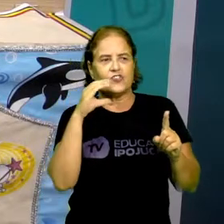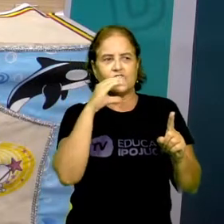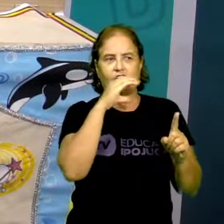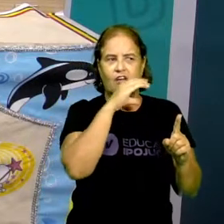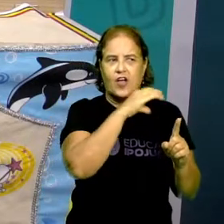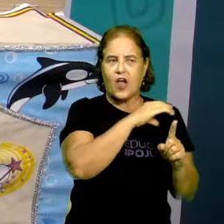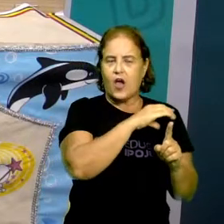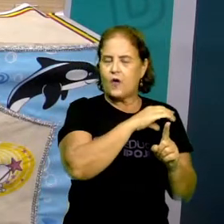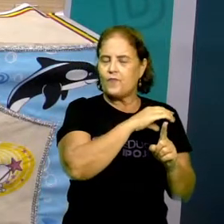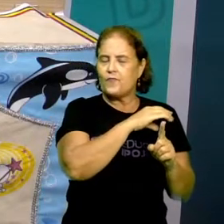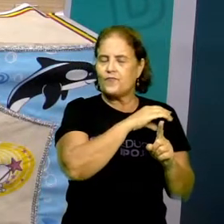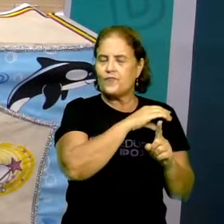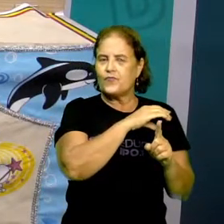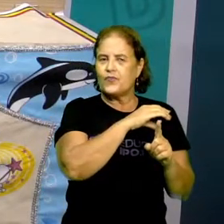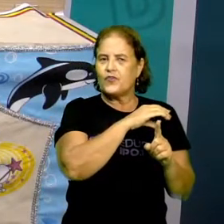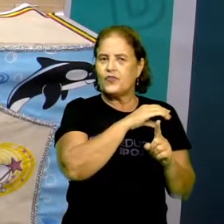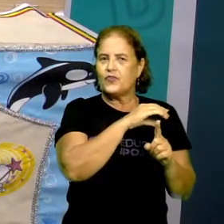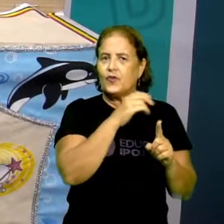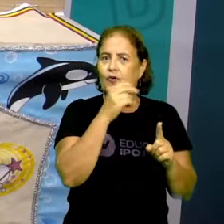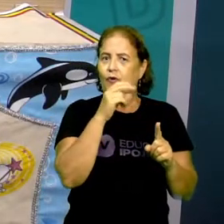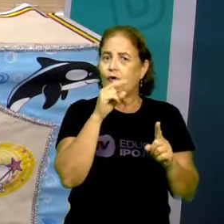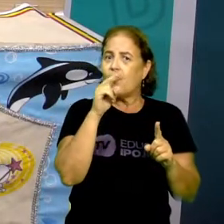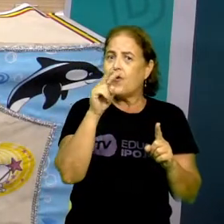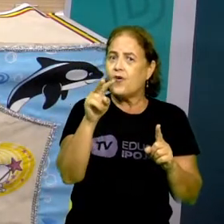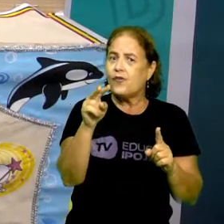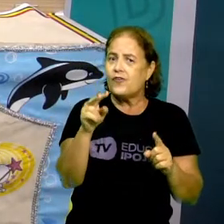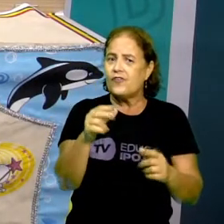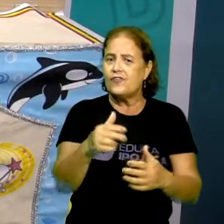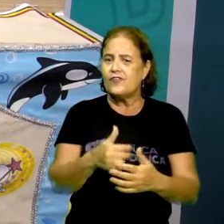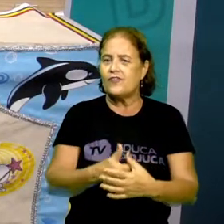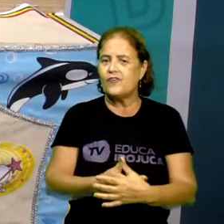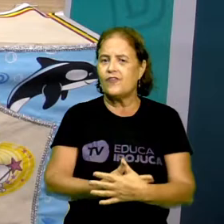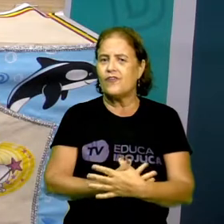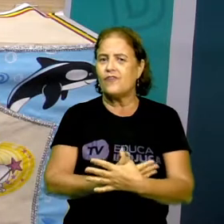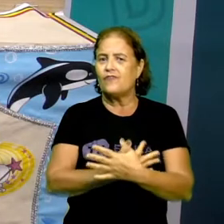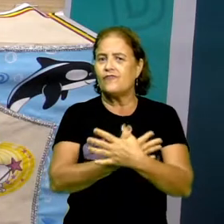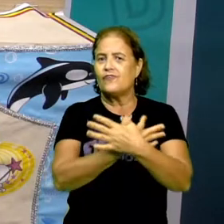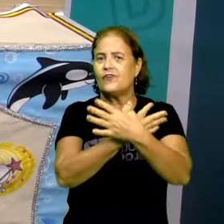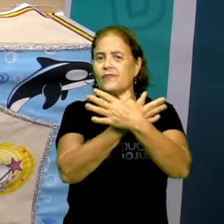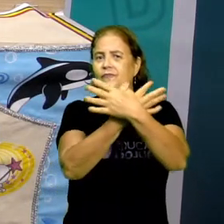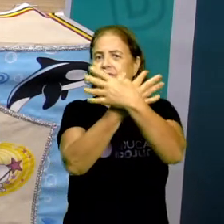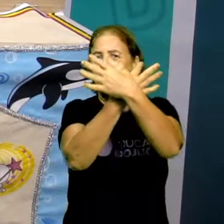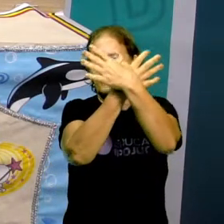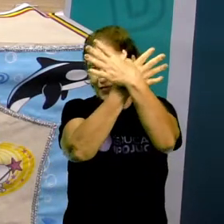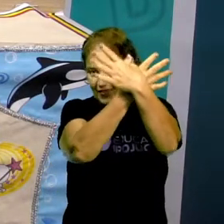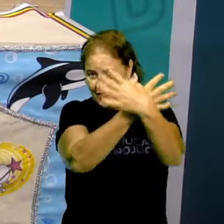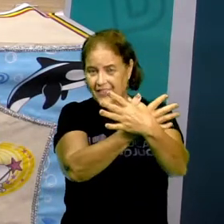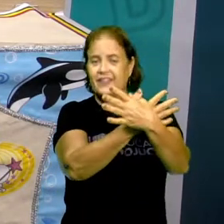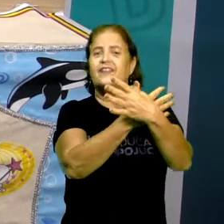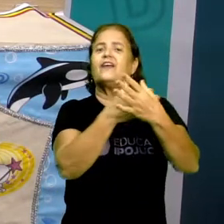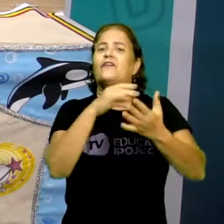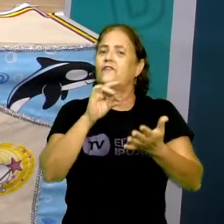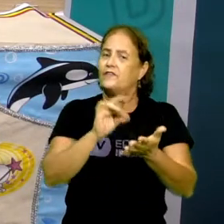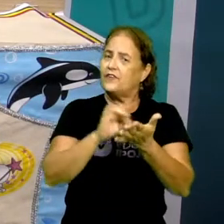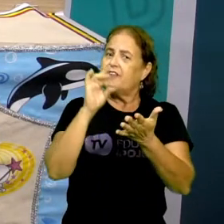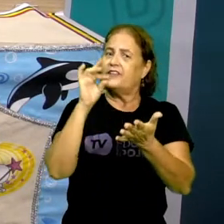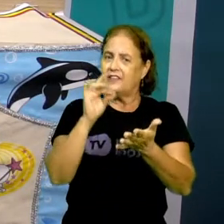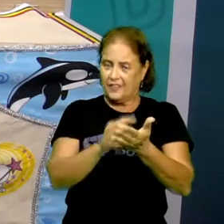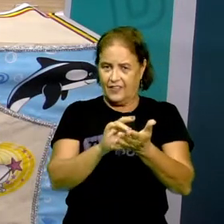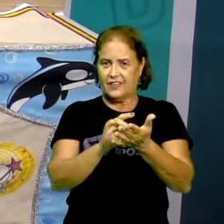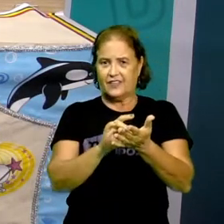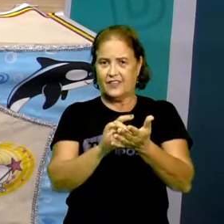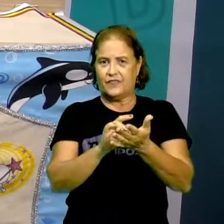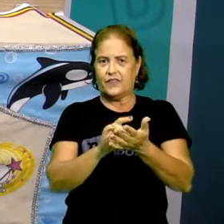Olha, leiturinha. Uma borboleta. Isso mesmo, criançada. As